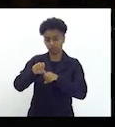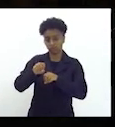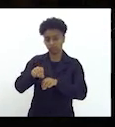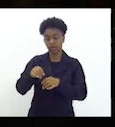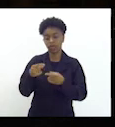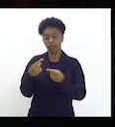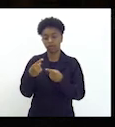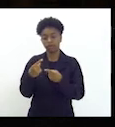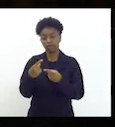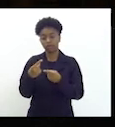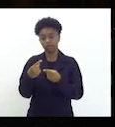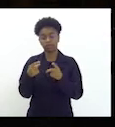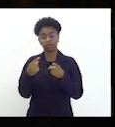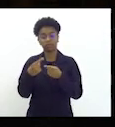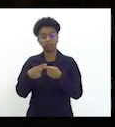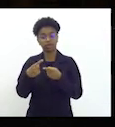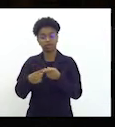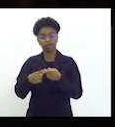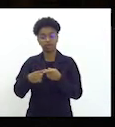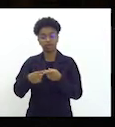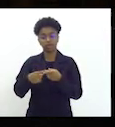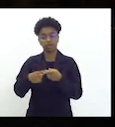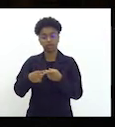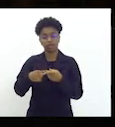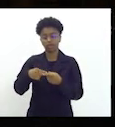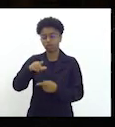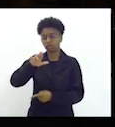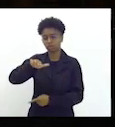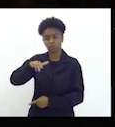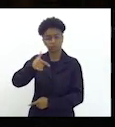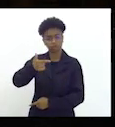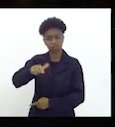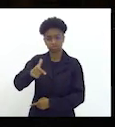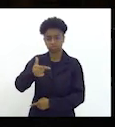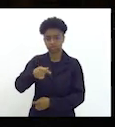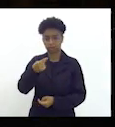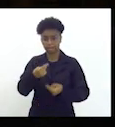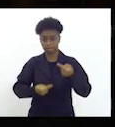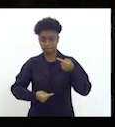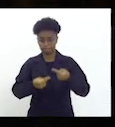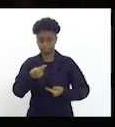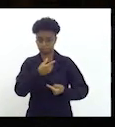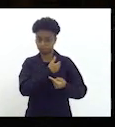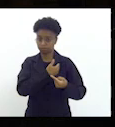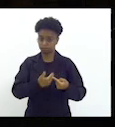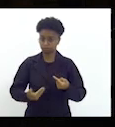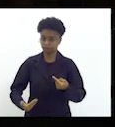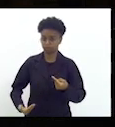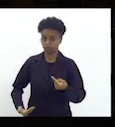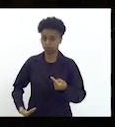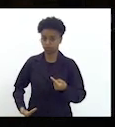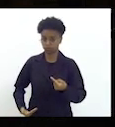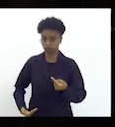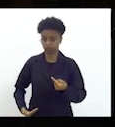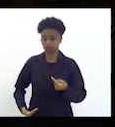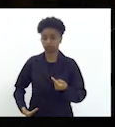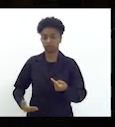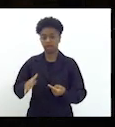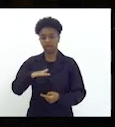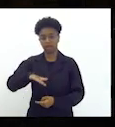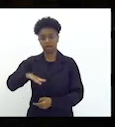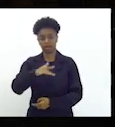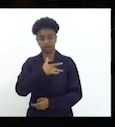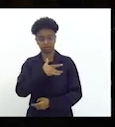de que jamais existirá políticas públicas de saúde